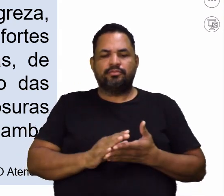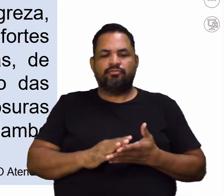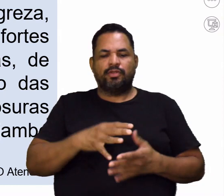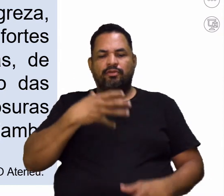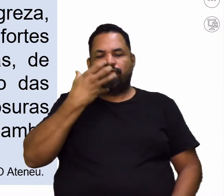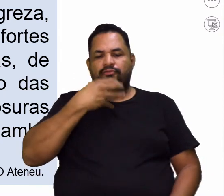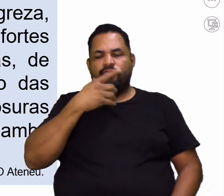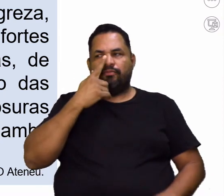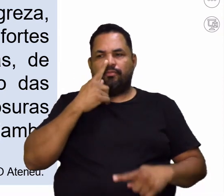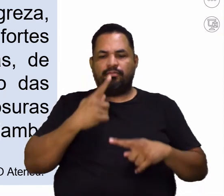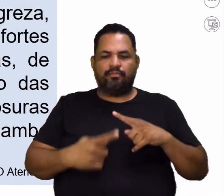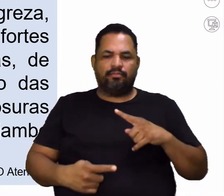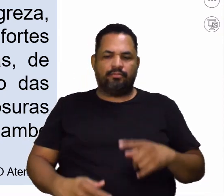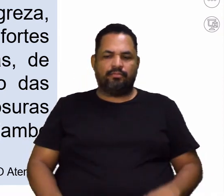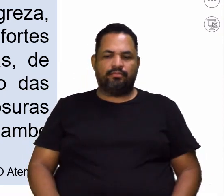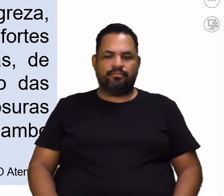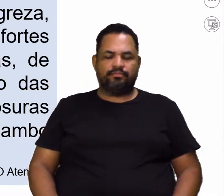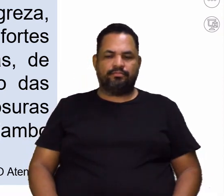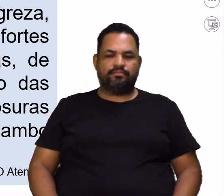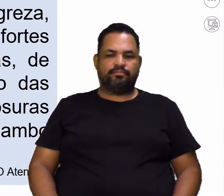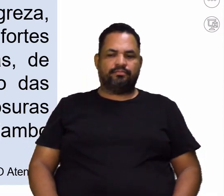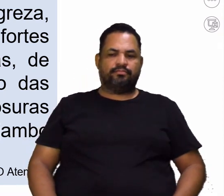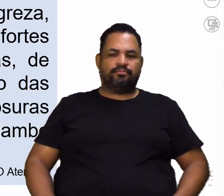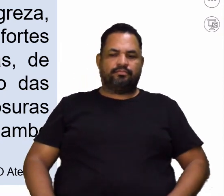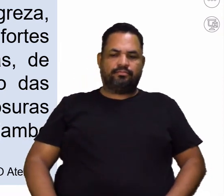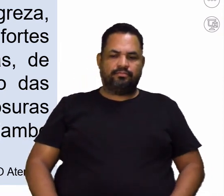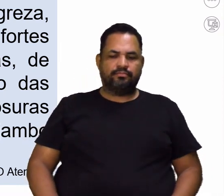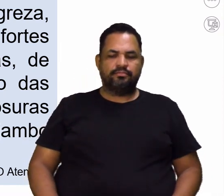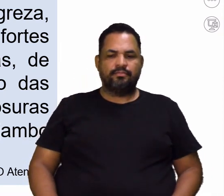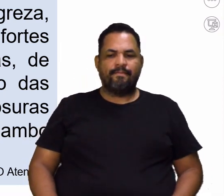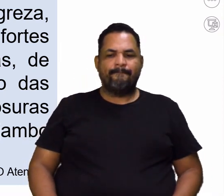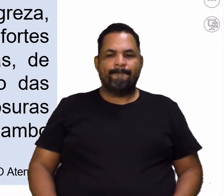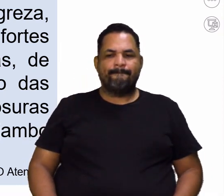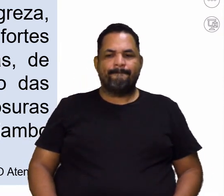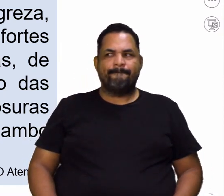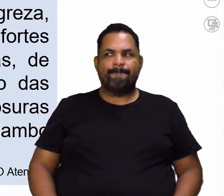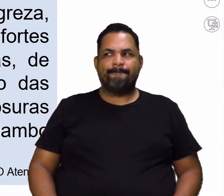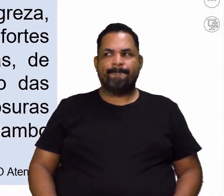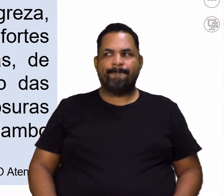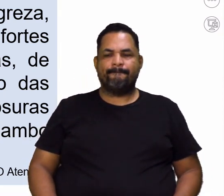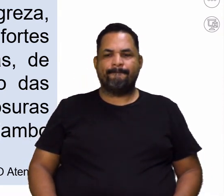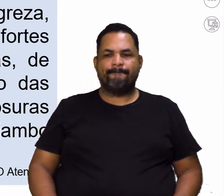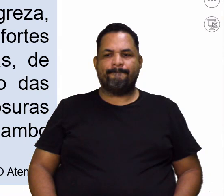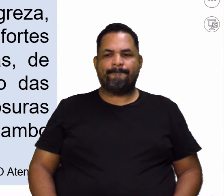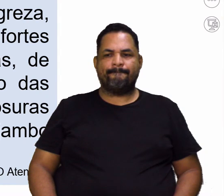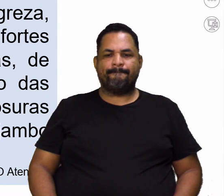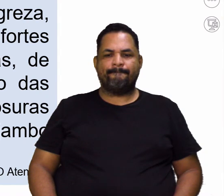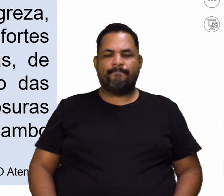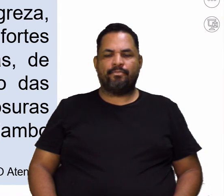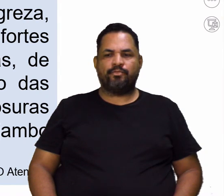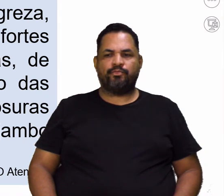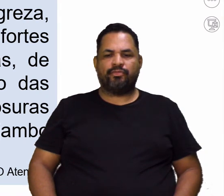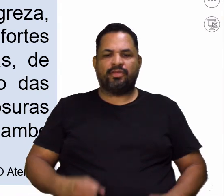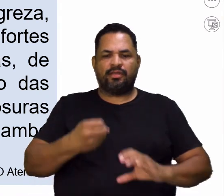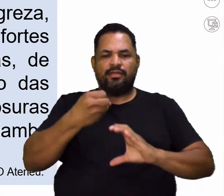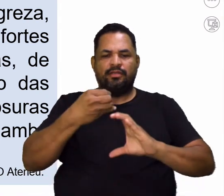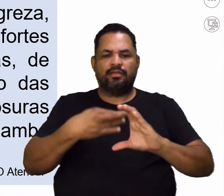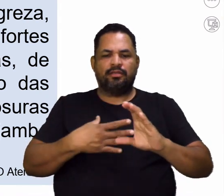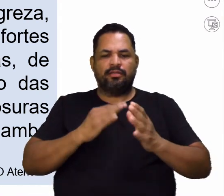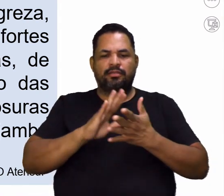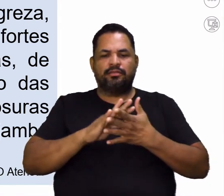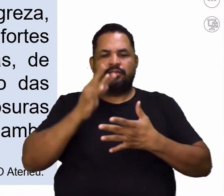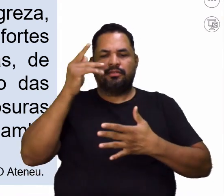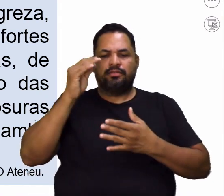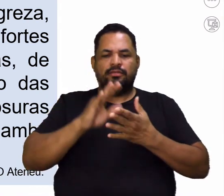o fruto proibido então aqui mais um trechinho aqui tá caracterizando tá